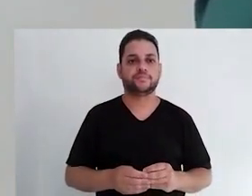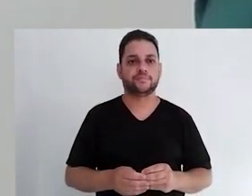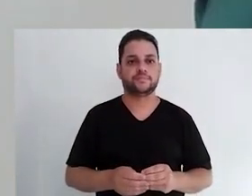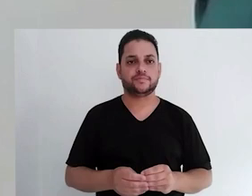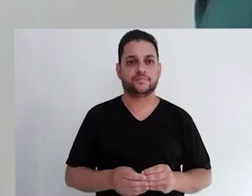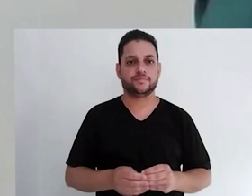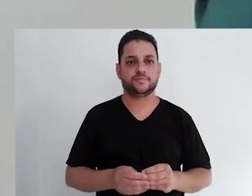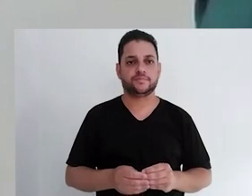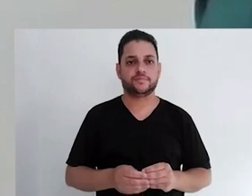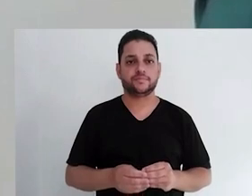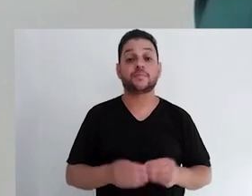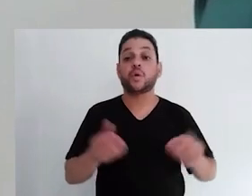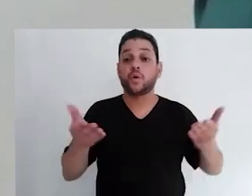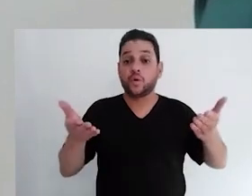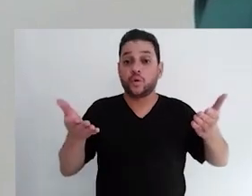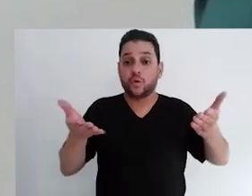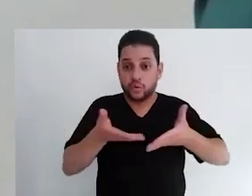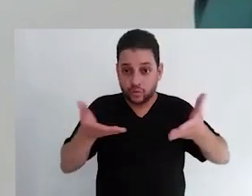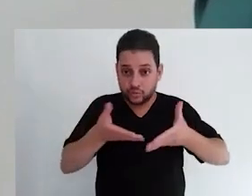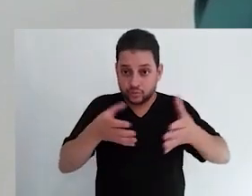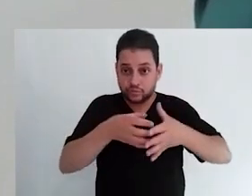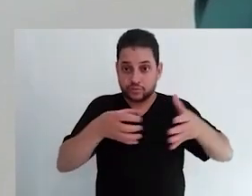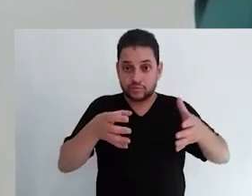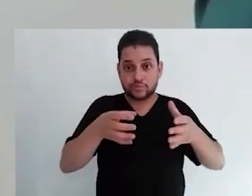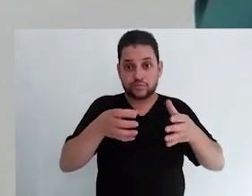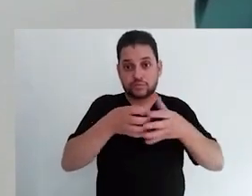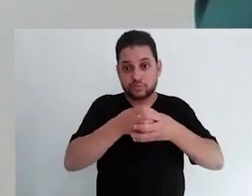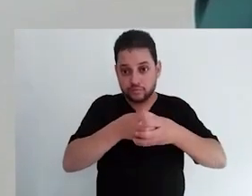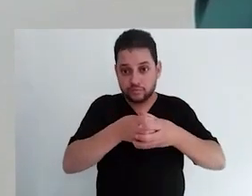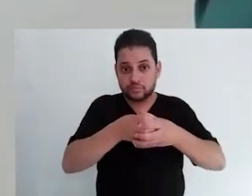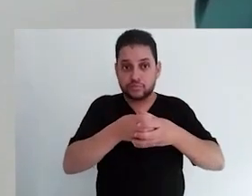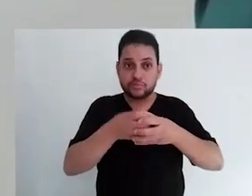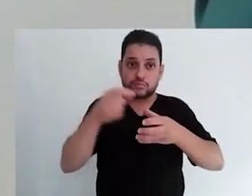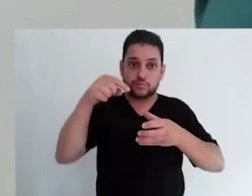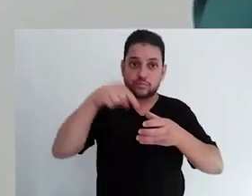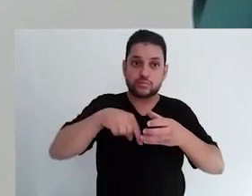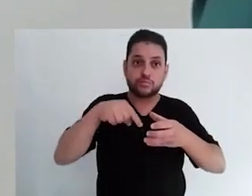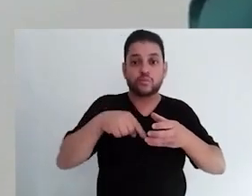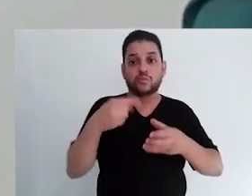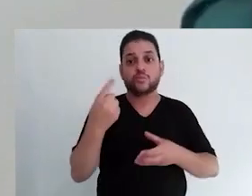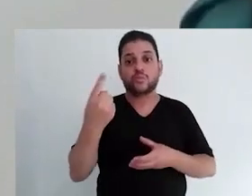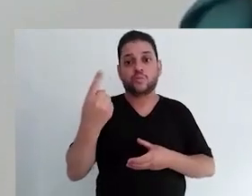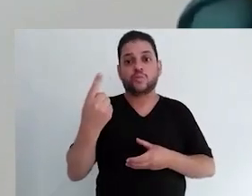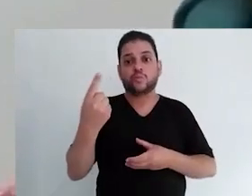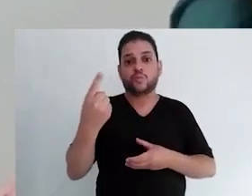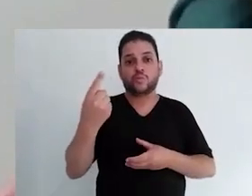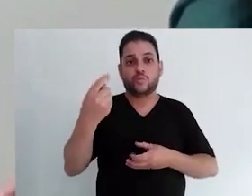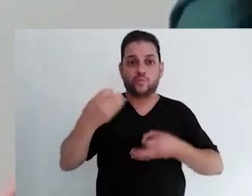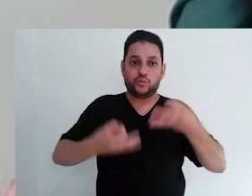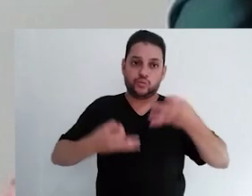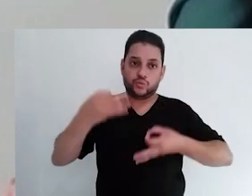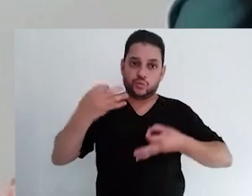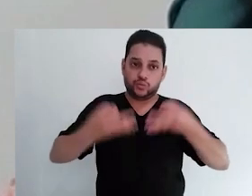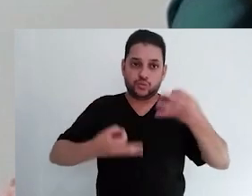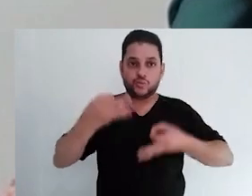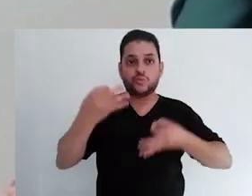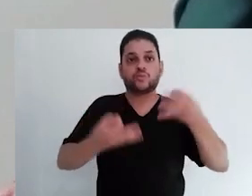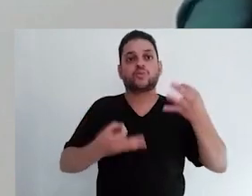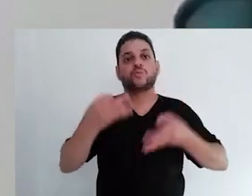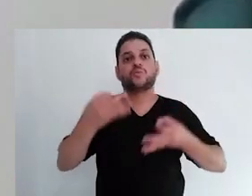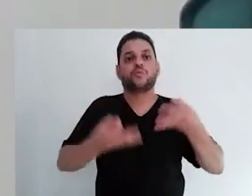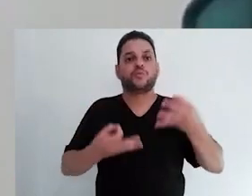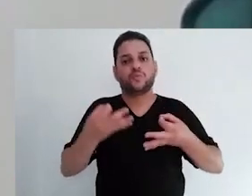Hoje, esses núcleos não contam, para não dizer que não contam, eles contam com um único juiz, que é efetivamente lotado nos núcleos, que é o Felipe. Esses